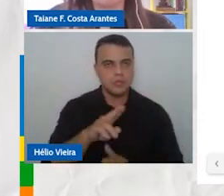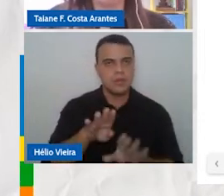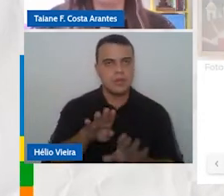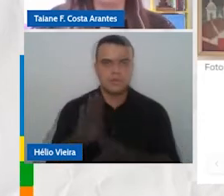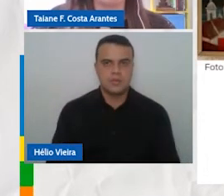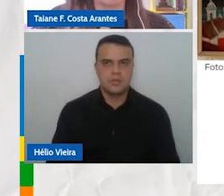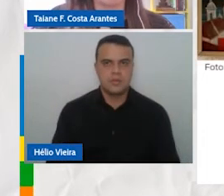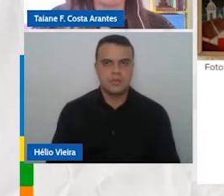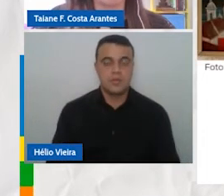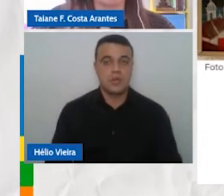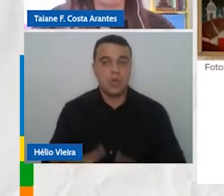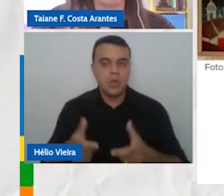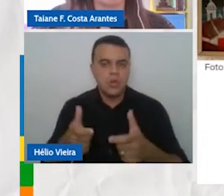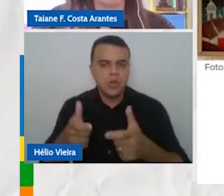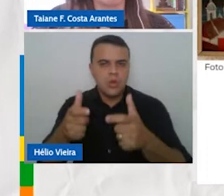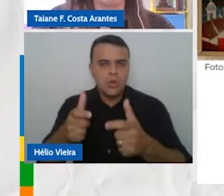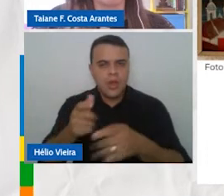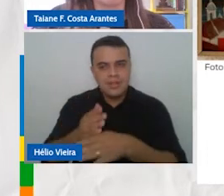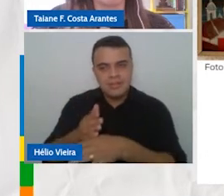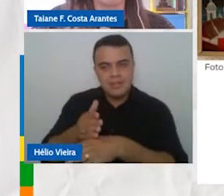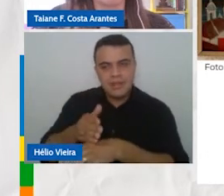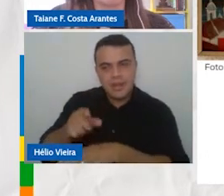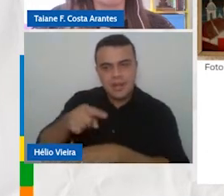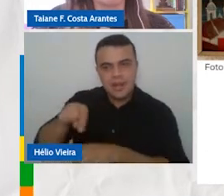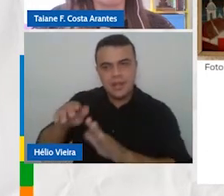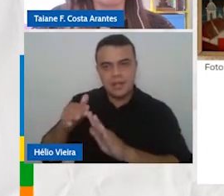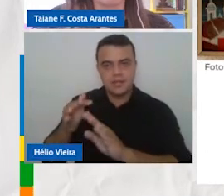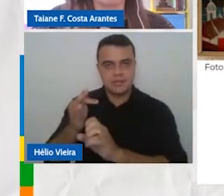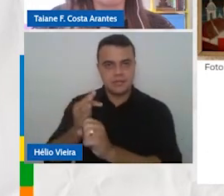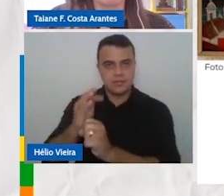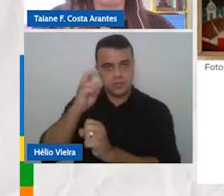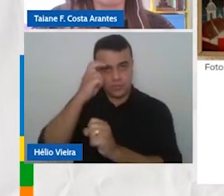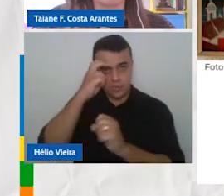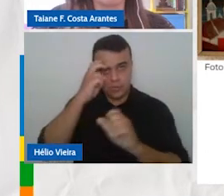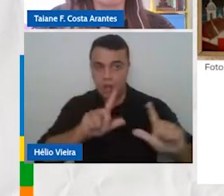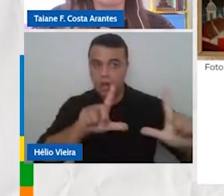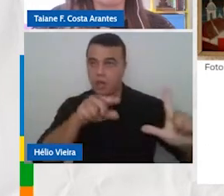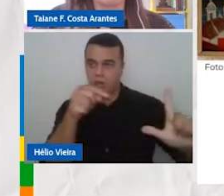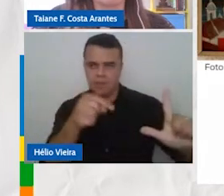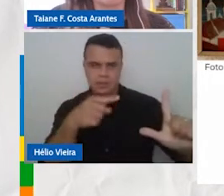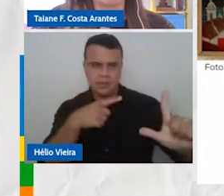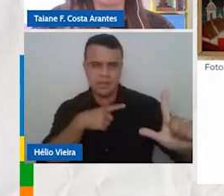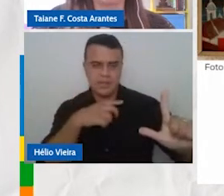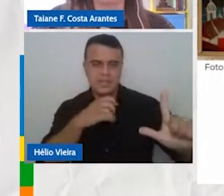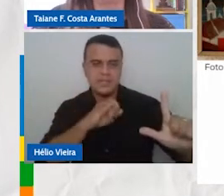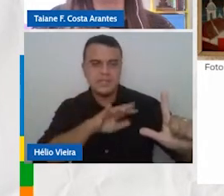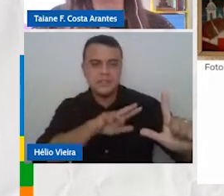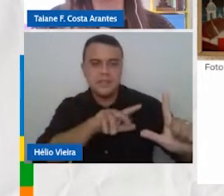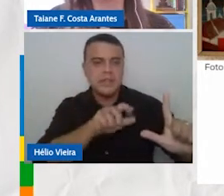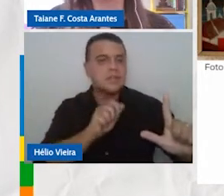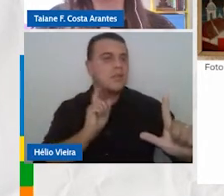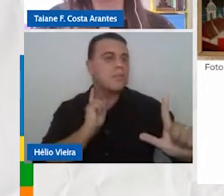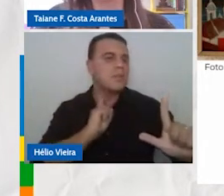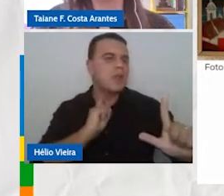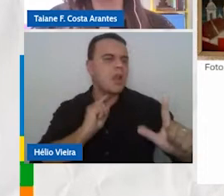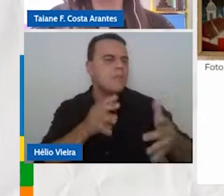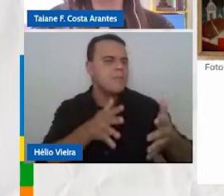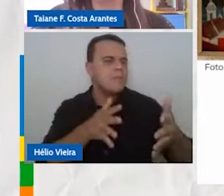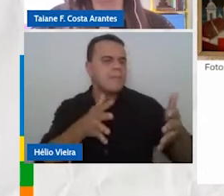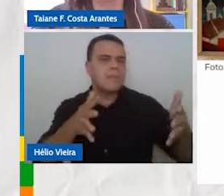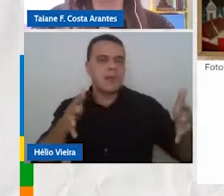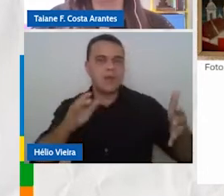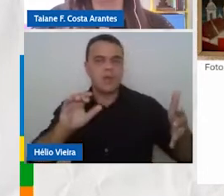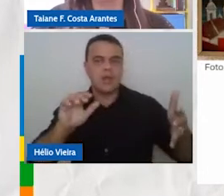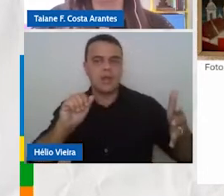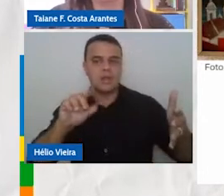Brembo. Localizada no hall de entrada da Casa Fiat de Cultura, a obra Civilização Mineira é o maior painel de